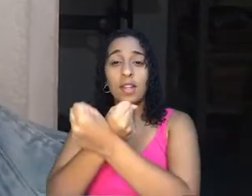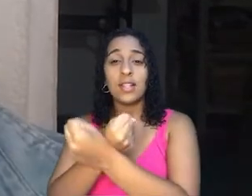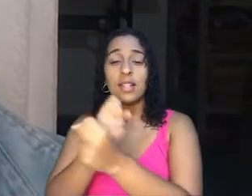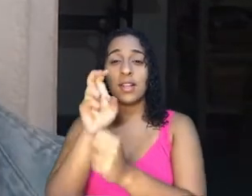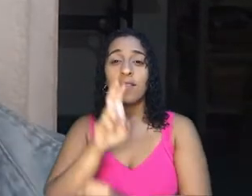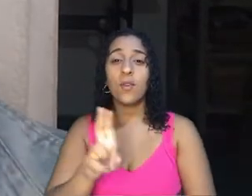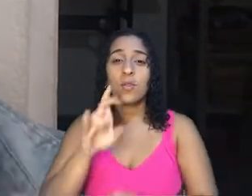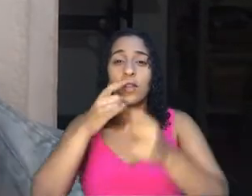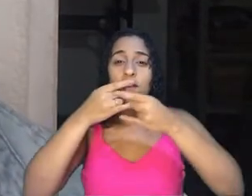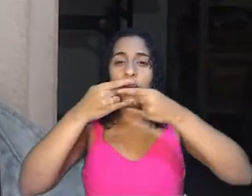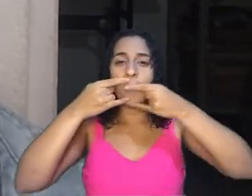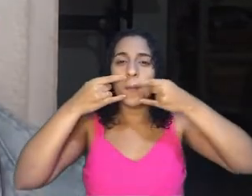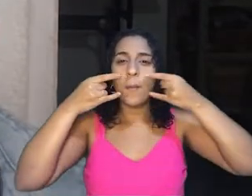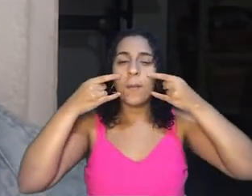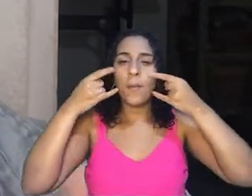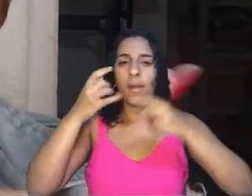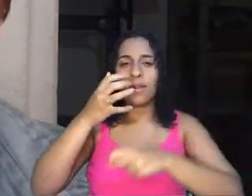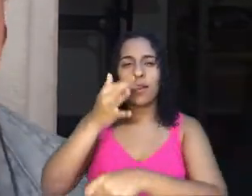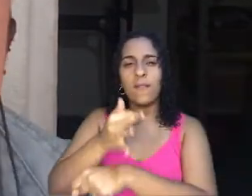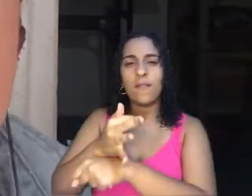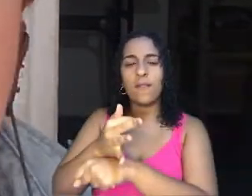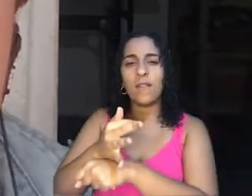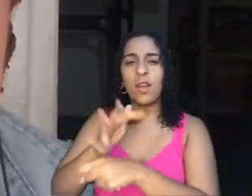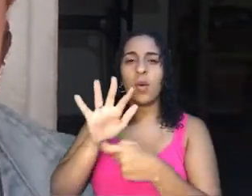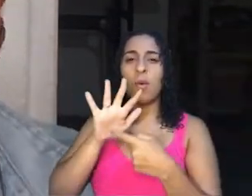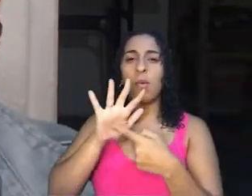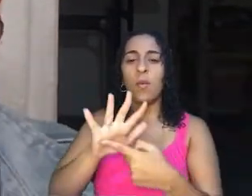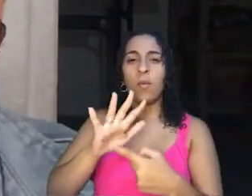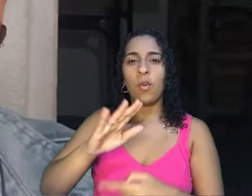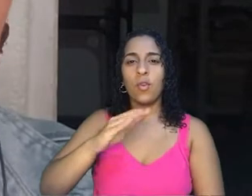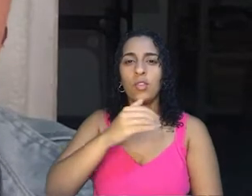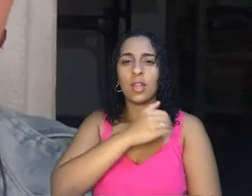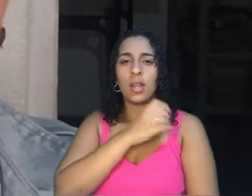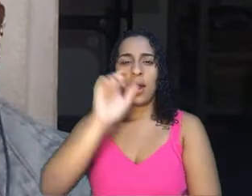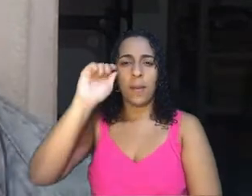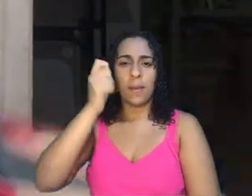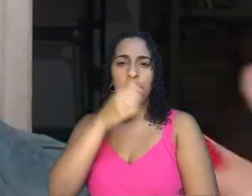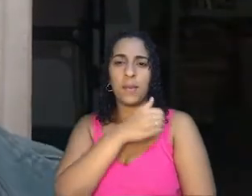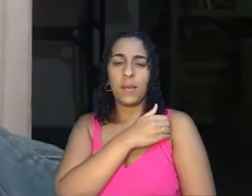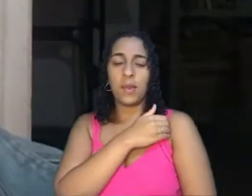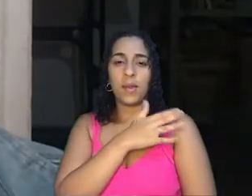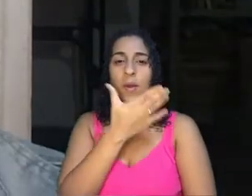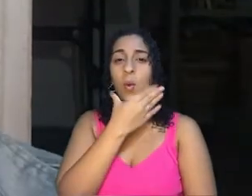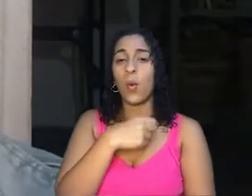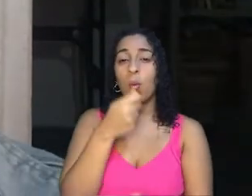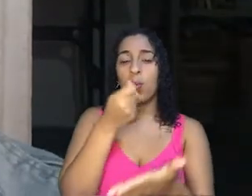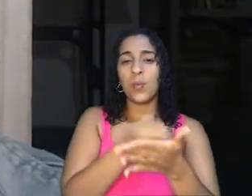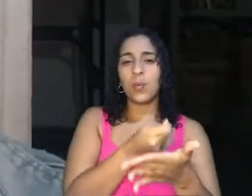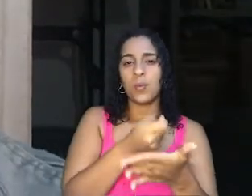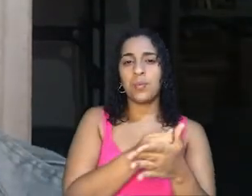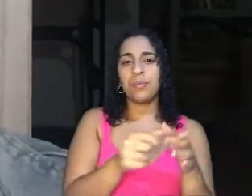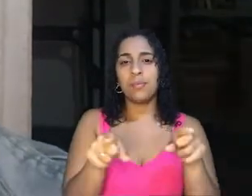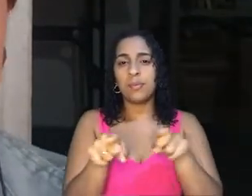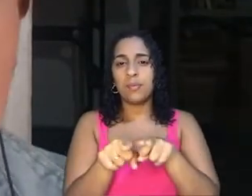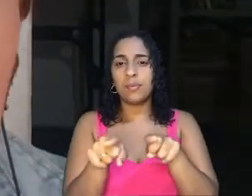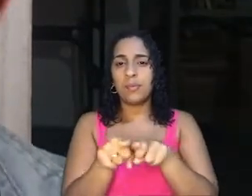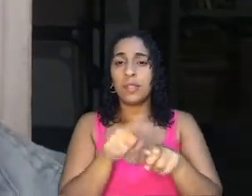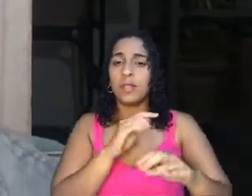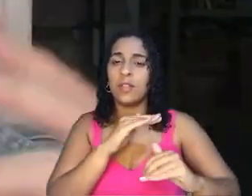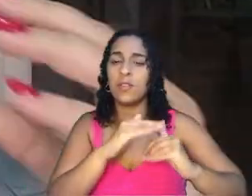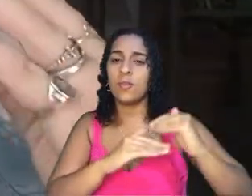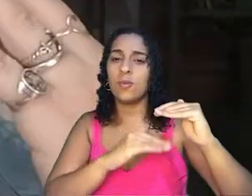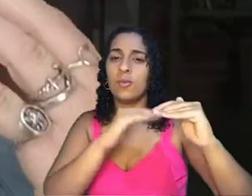o machismo presente na construção dessa nação Mas além disso o texto nos